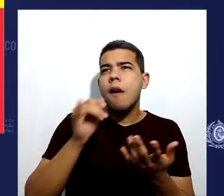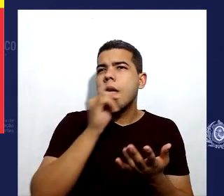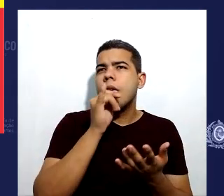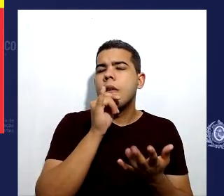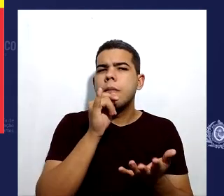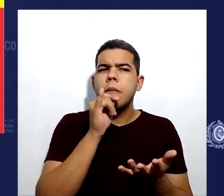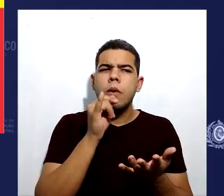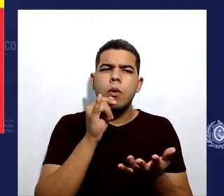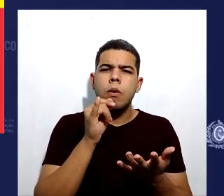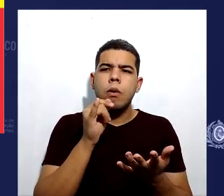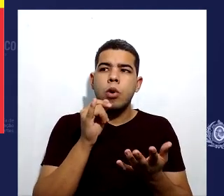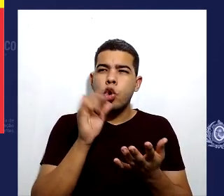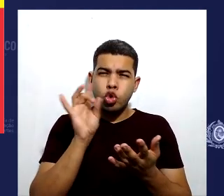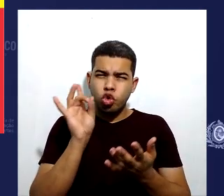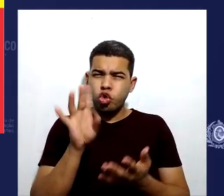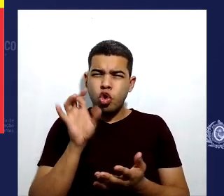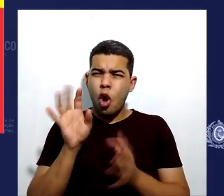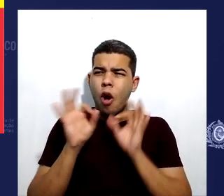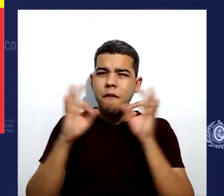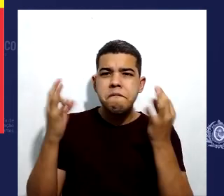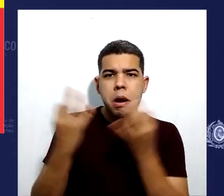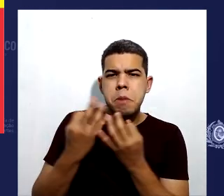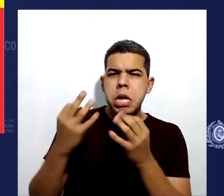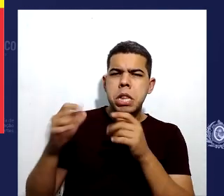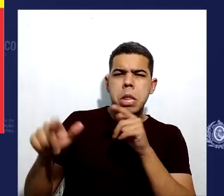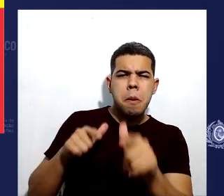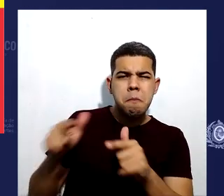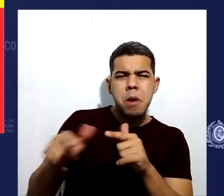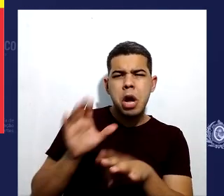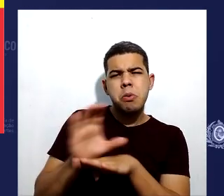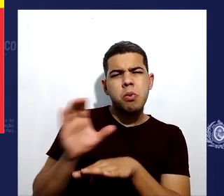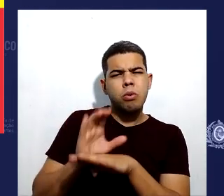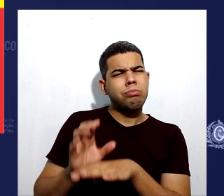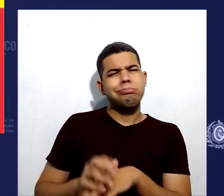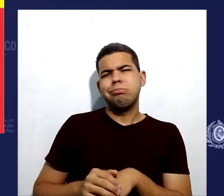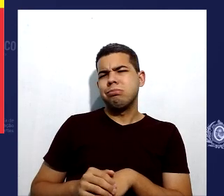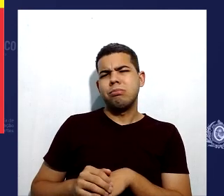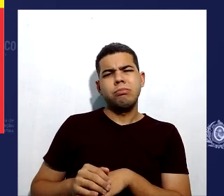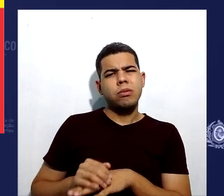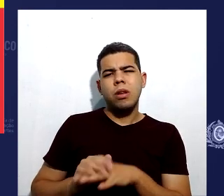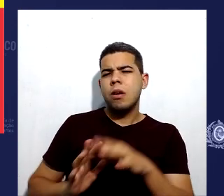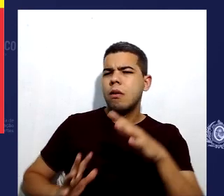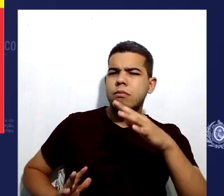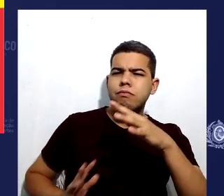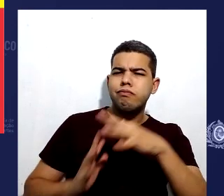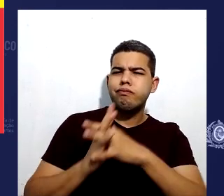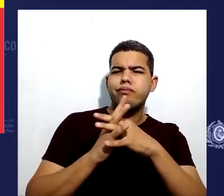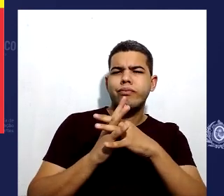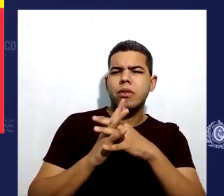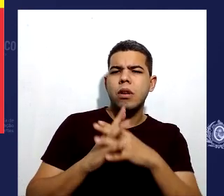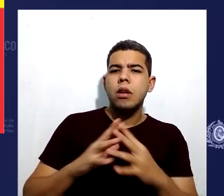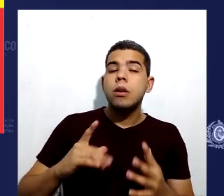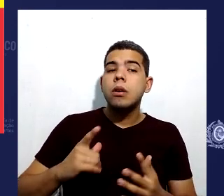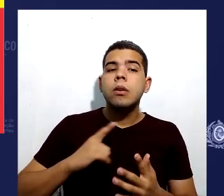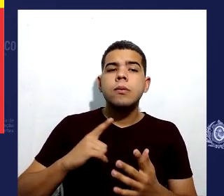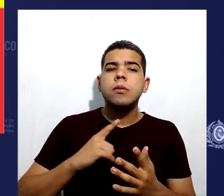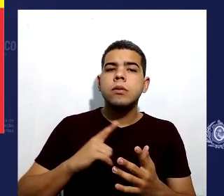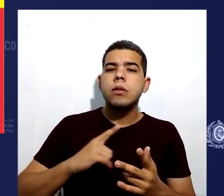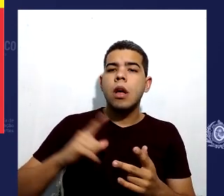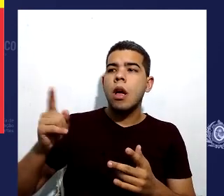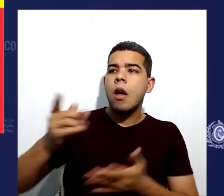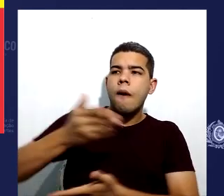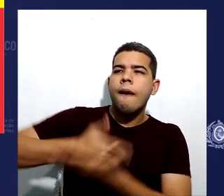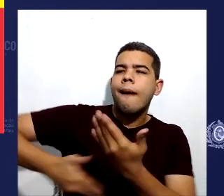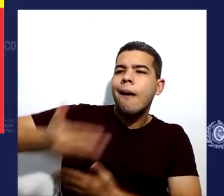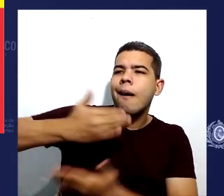Seus relacionamentos, eles são geralmente conflituosos e há uma maior incidência do